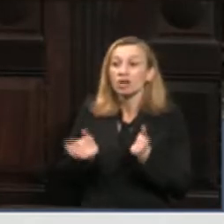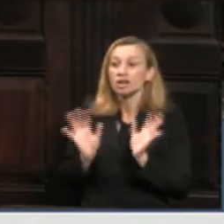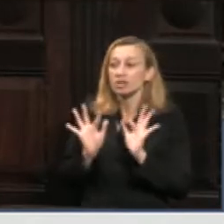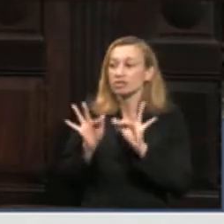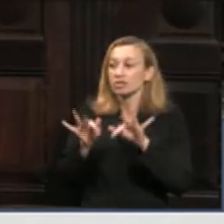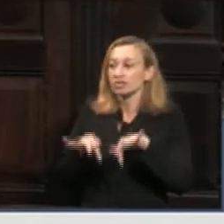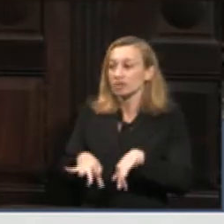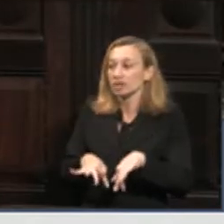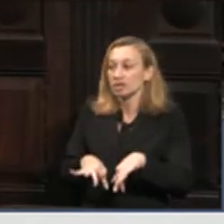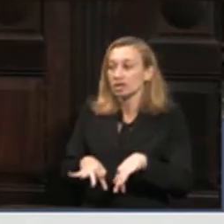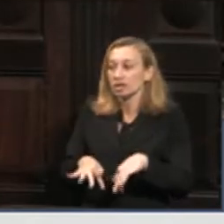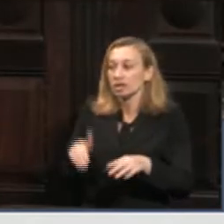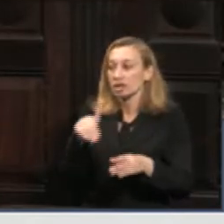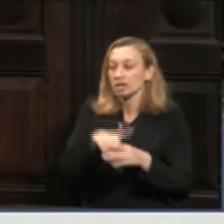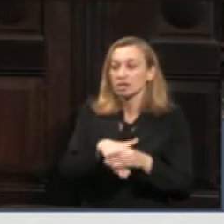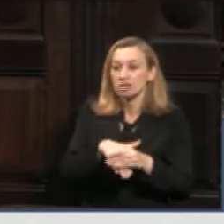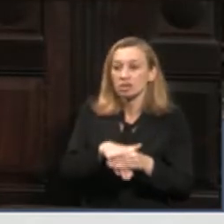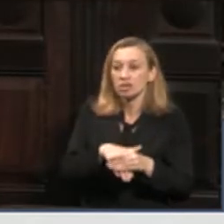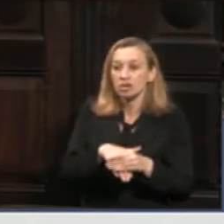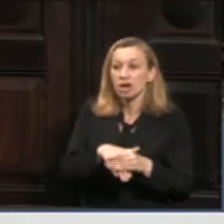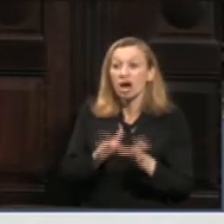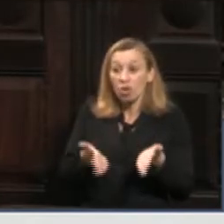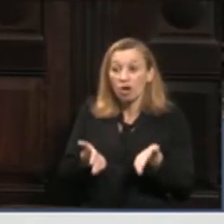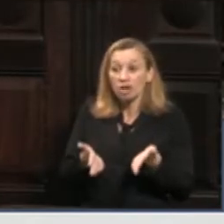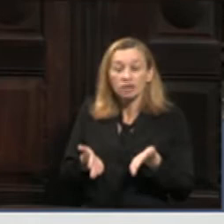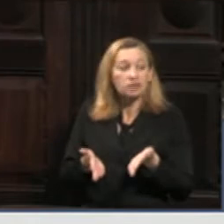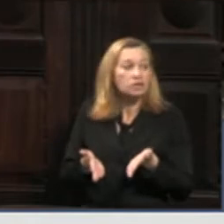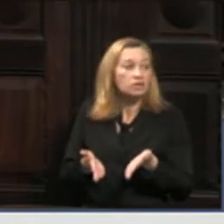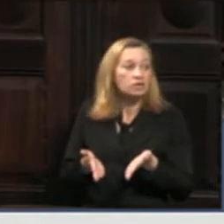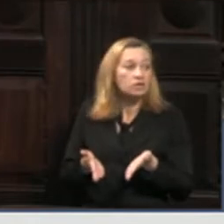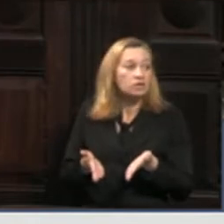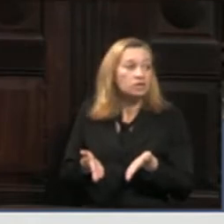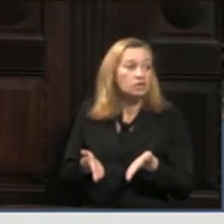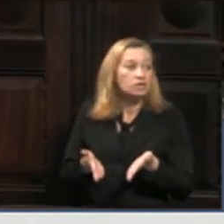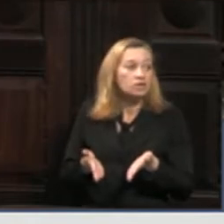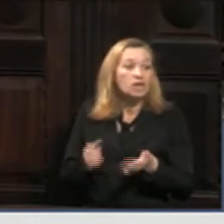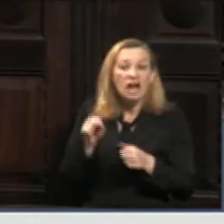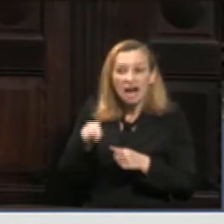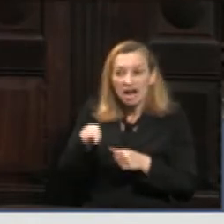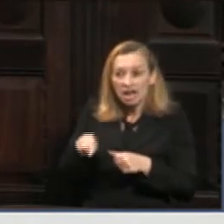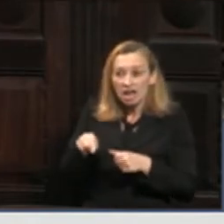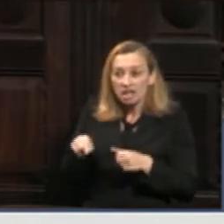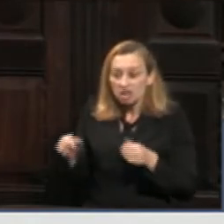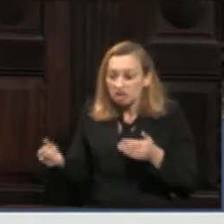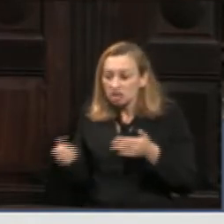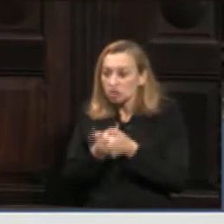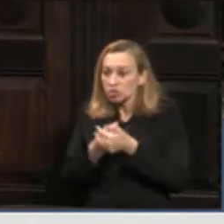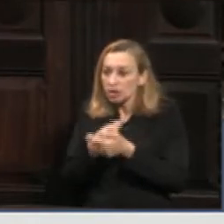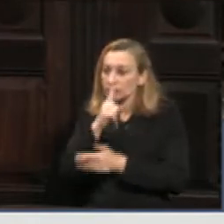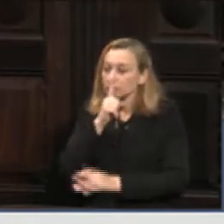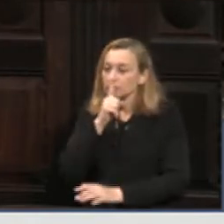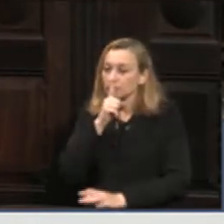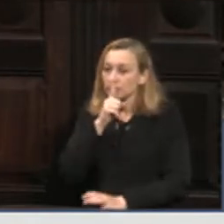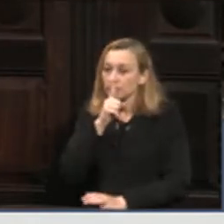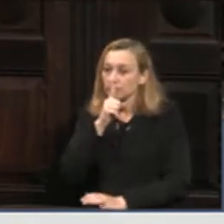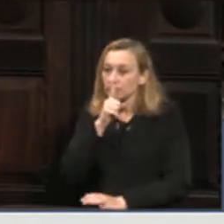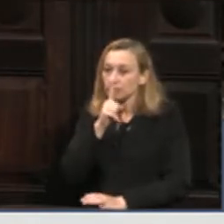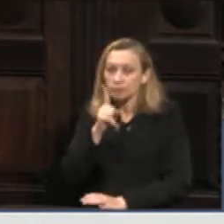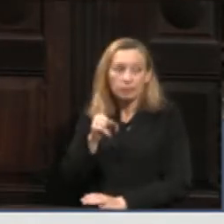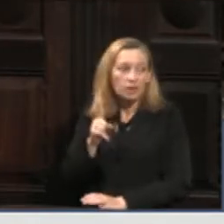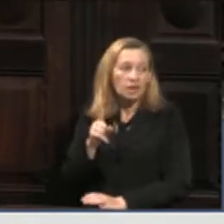eleição, pelo menos agora, aqueles que se acovardaram, que